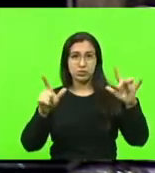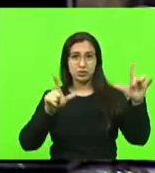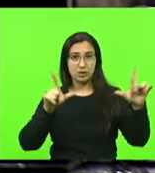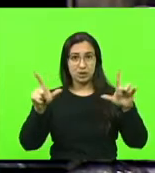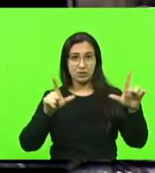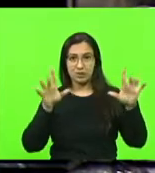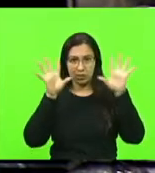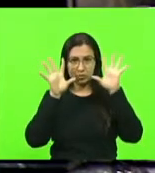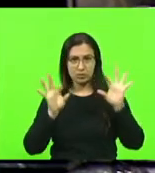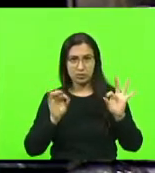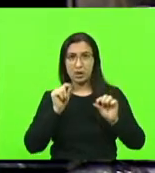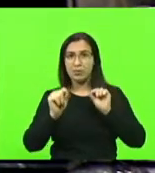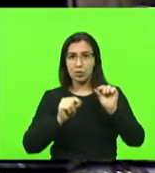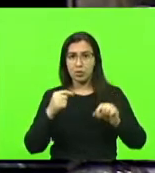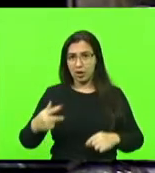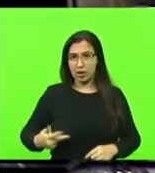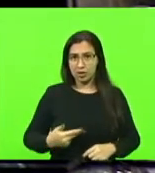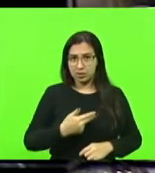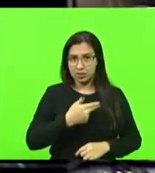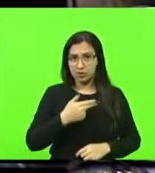cirurgias eletivas,